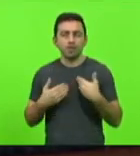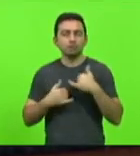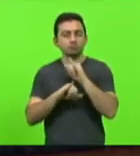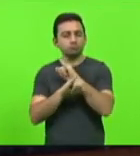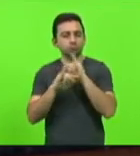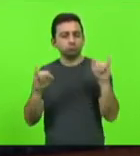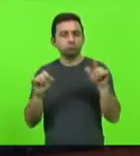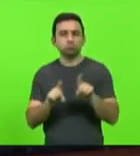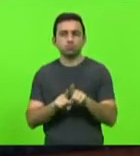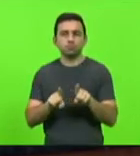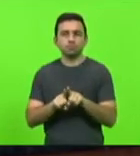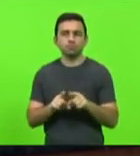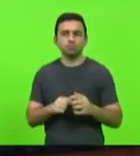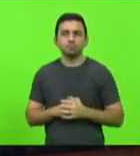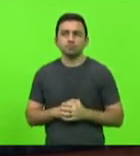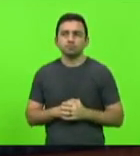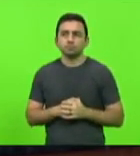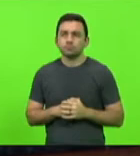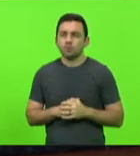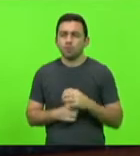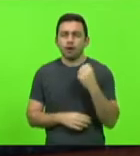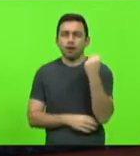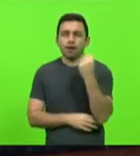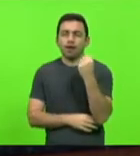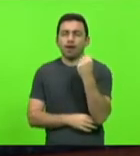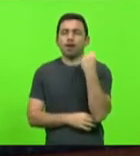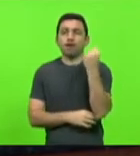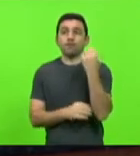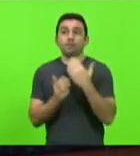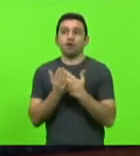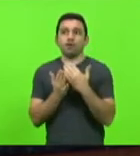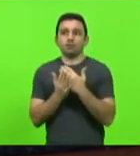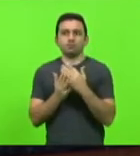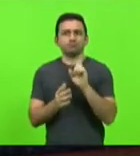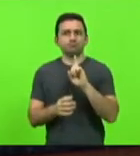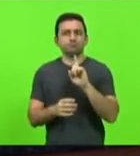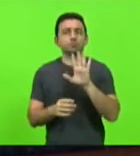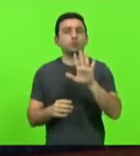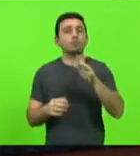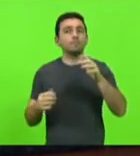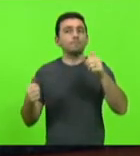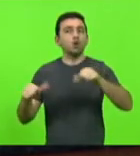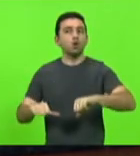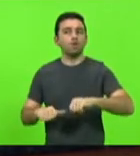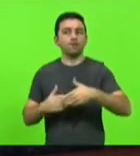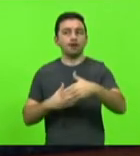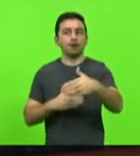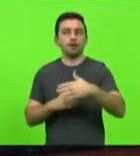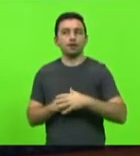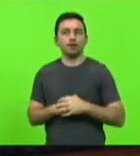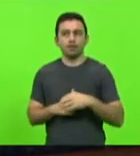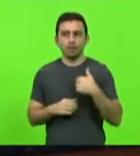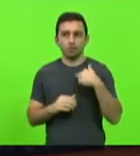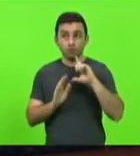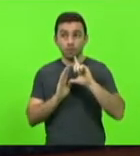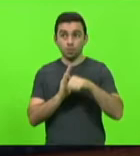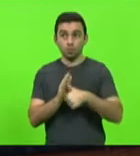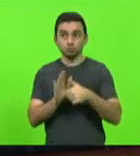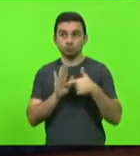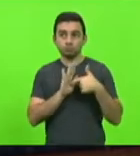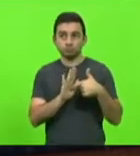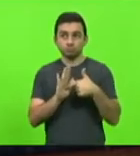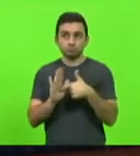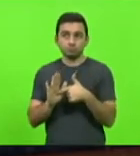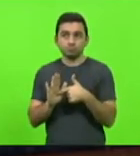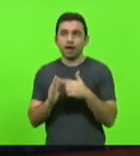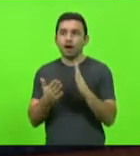imagem aí. Mas isso não é o mais grave. O mais grave é que, depois que eu fiz isso aí,